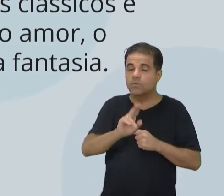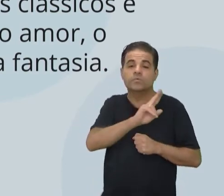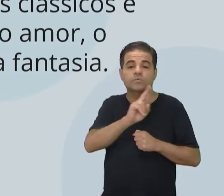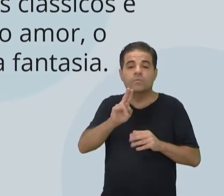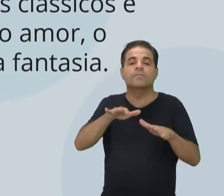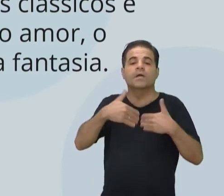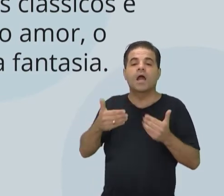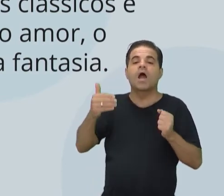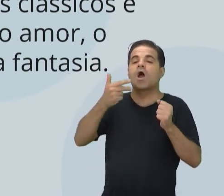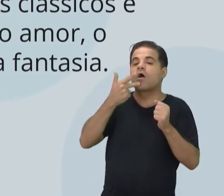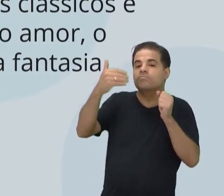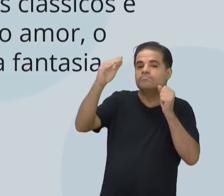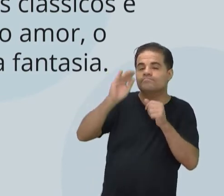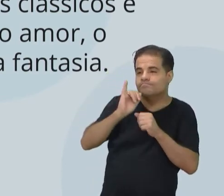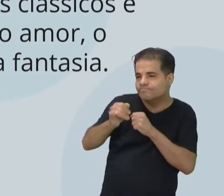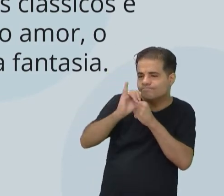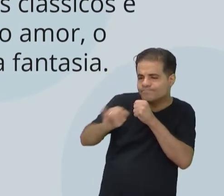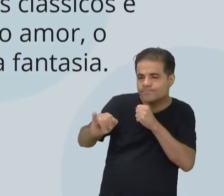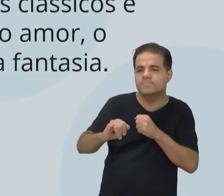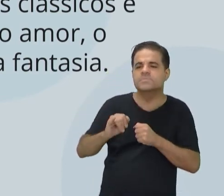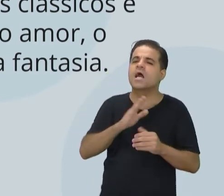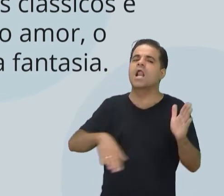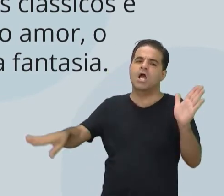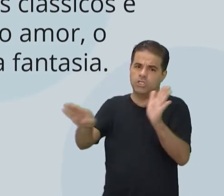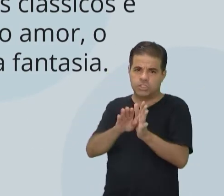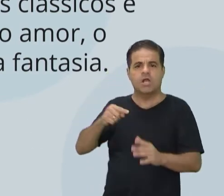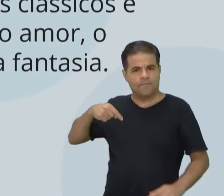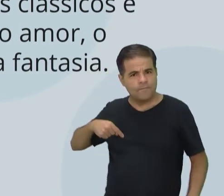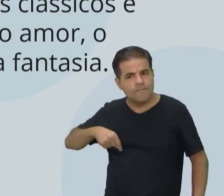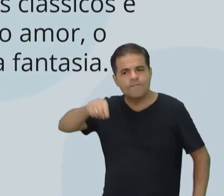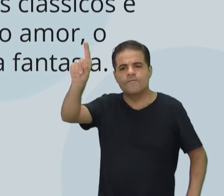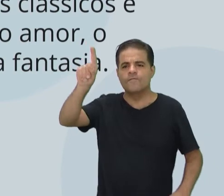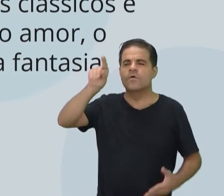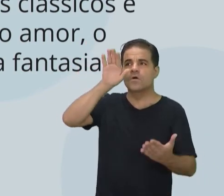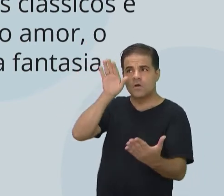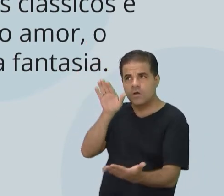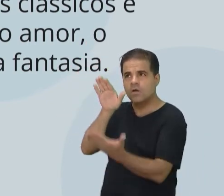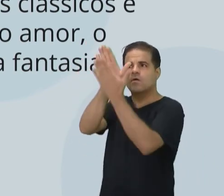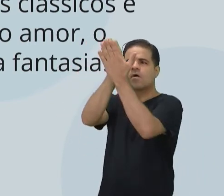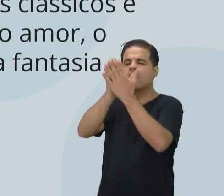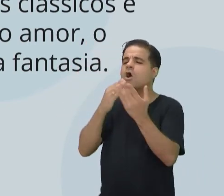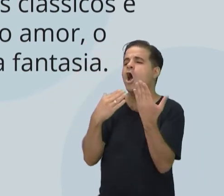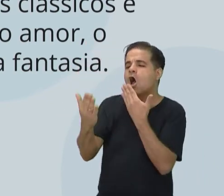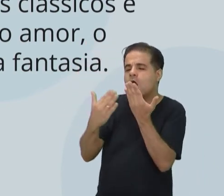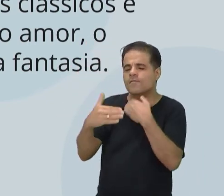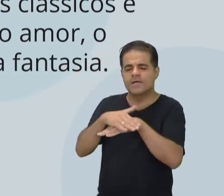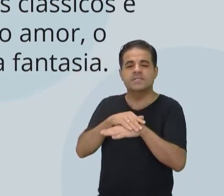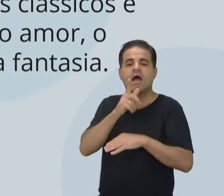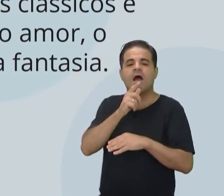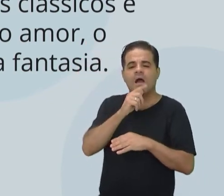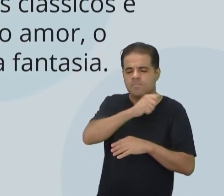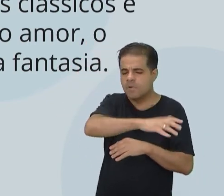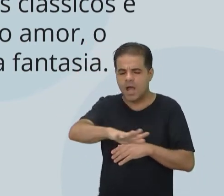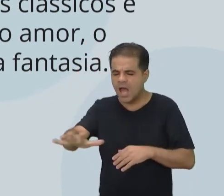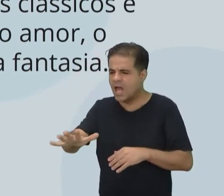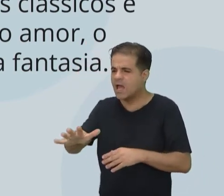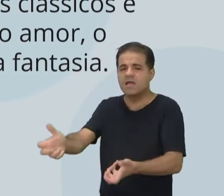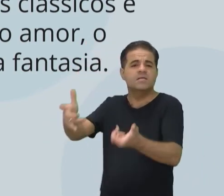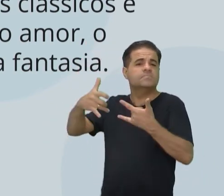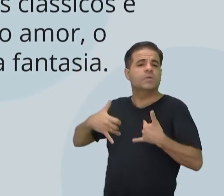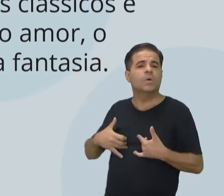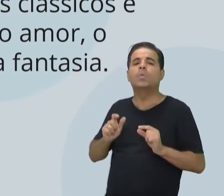é Confissão. Então ela chega e fala, fui me confessar ao mar. O que ele disse?